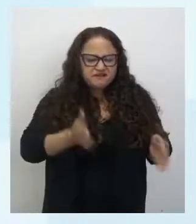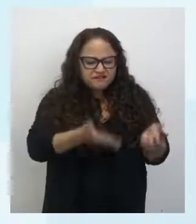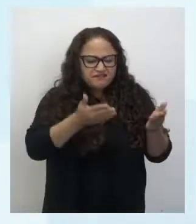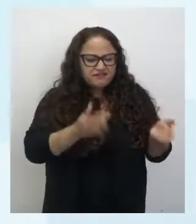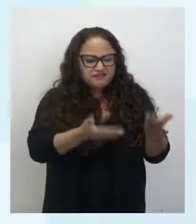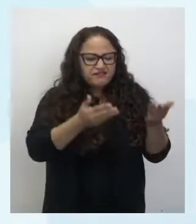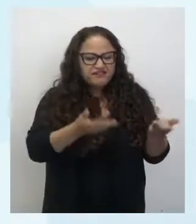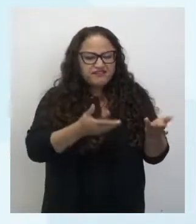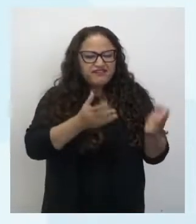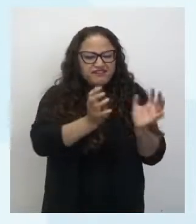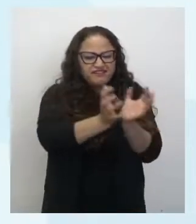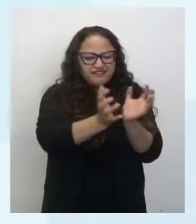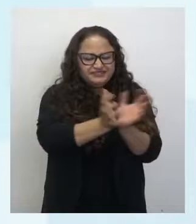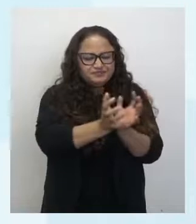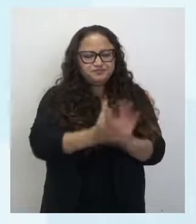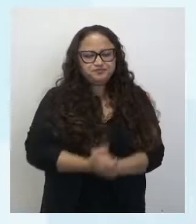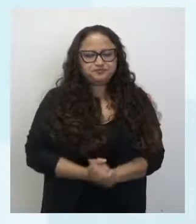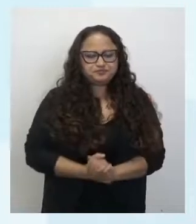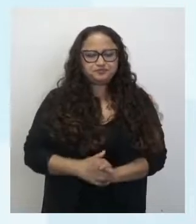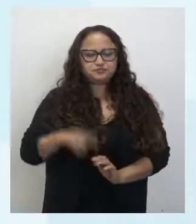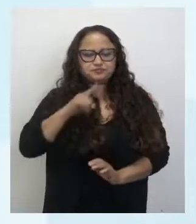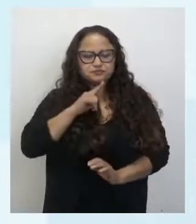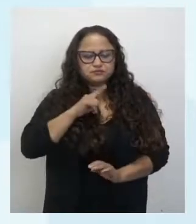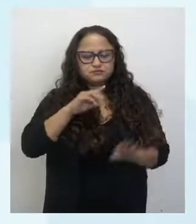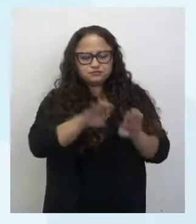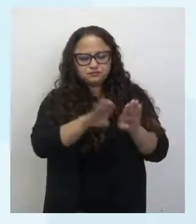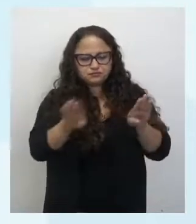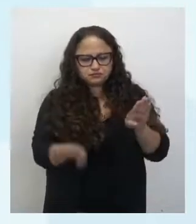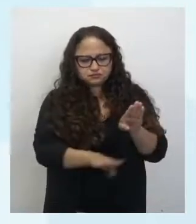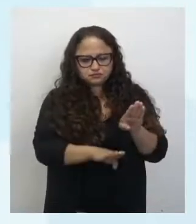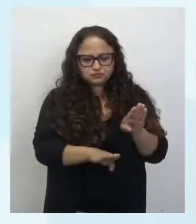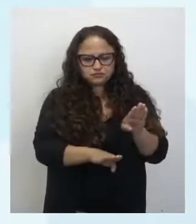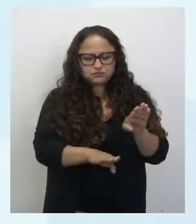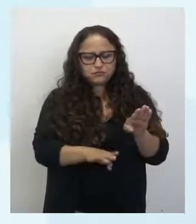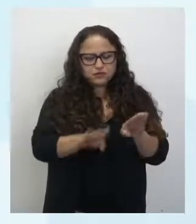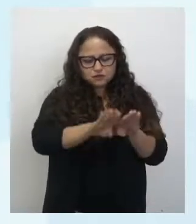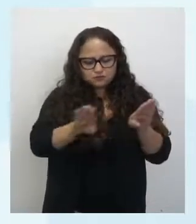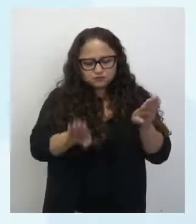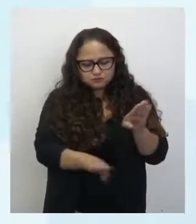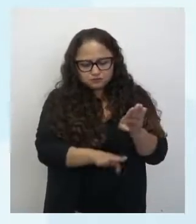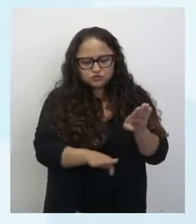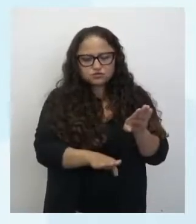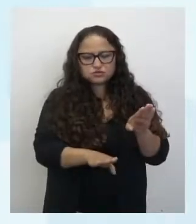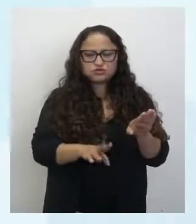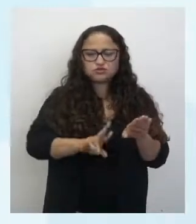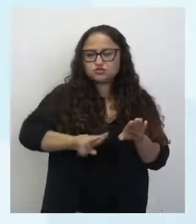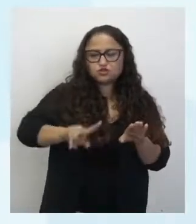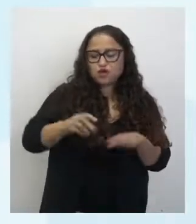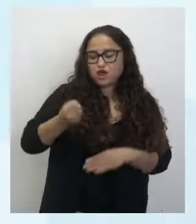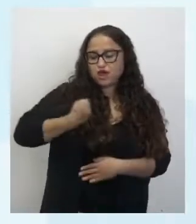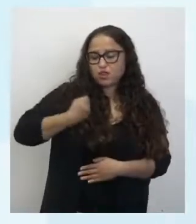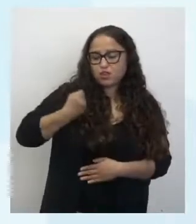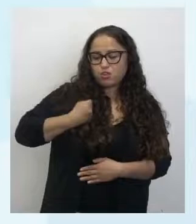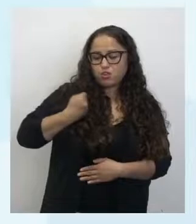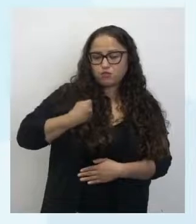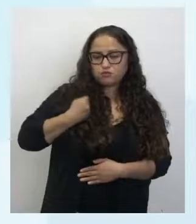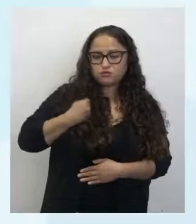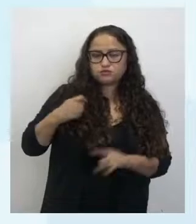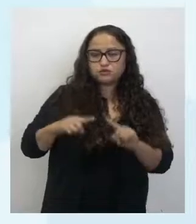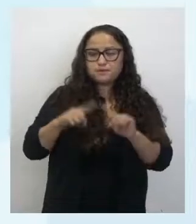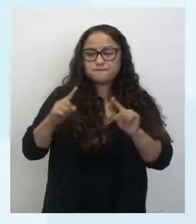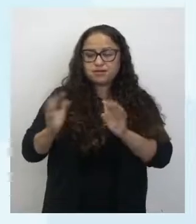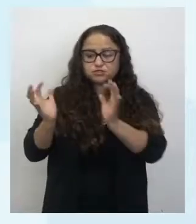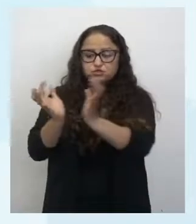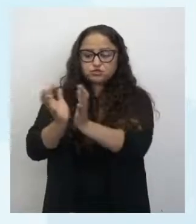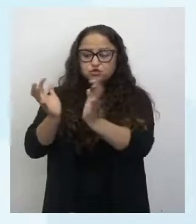esse grupo, tá? Eles entram na questão de minorias. Então, minorias aqui, nós estamos falando de questão de números. Estamos querendo falar de